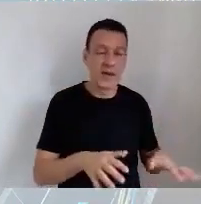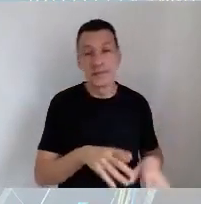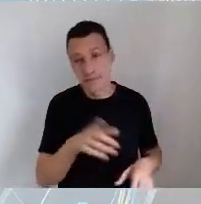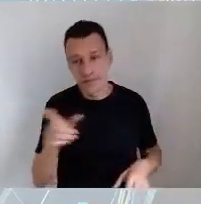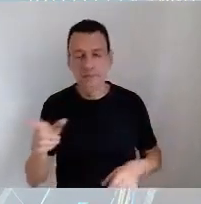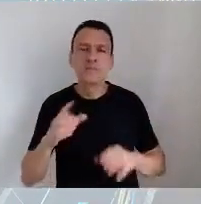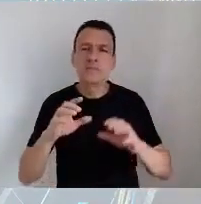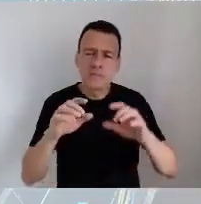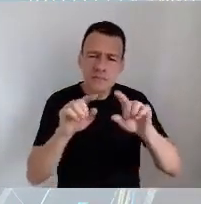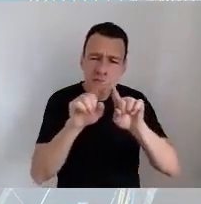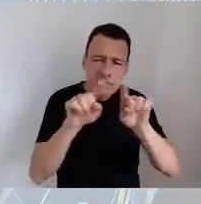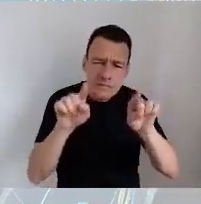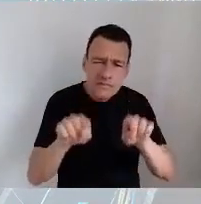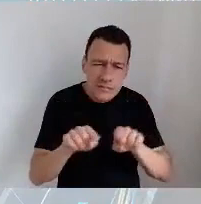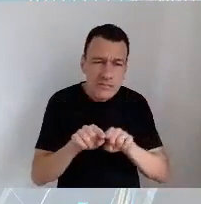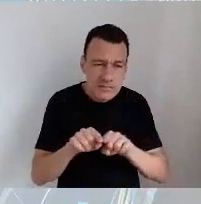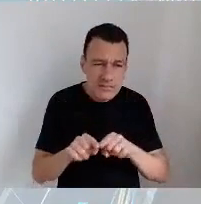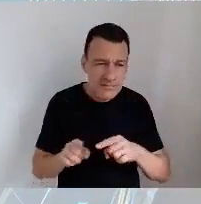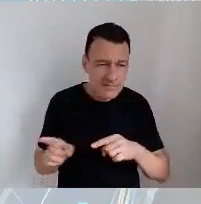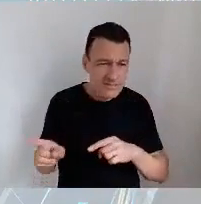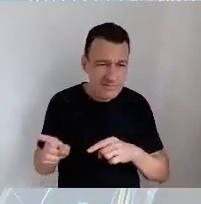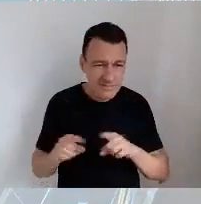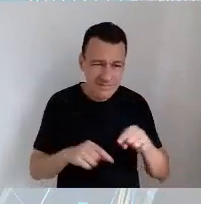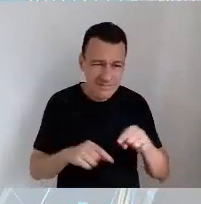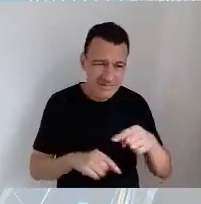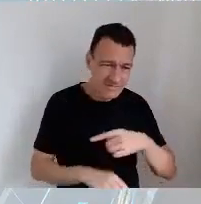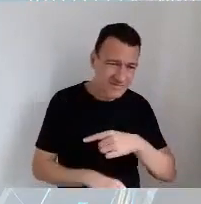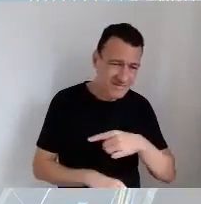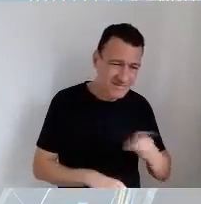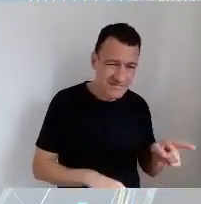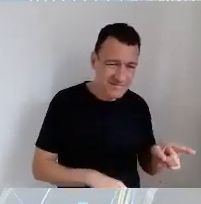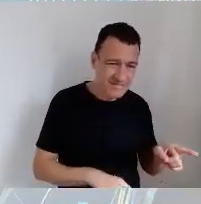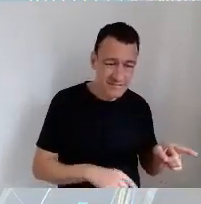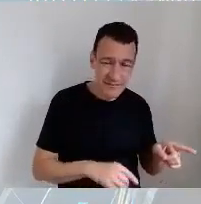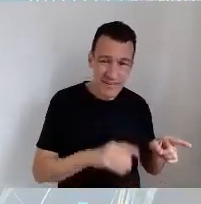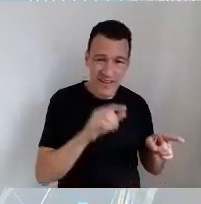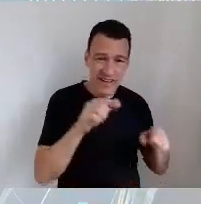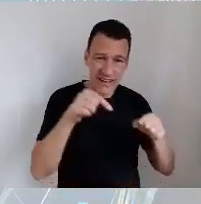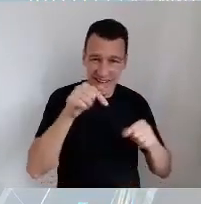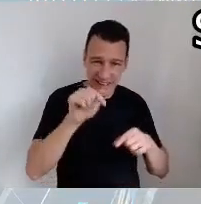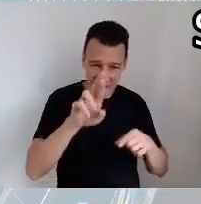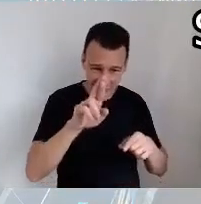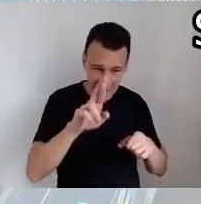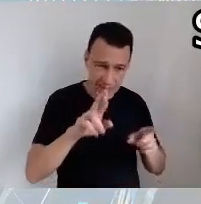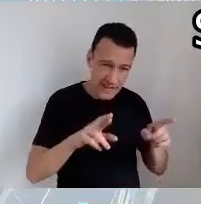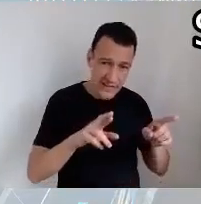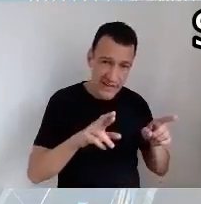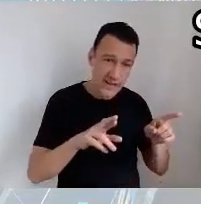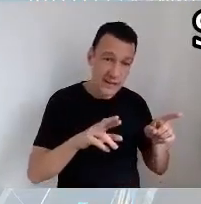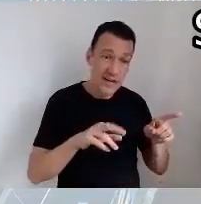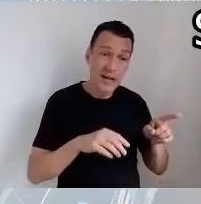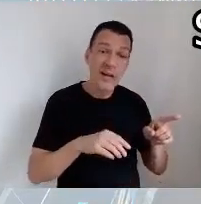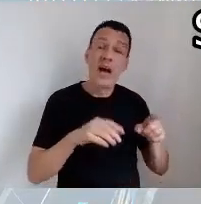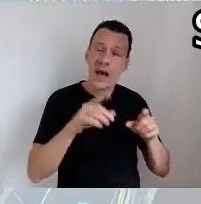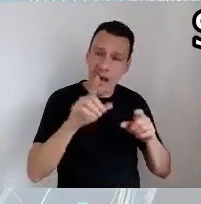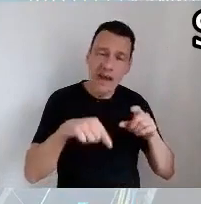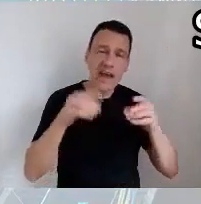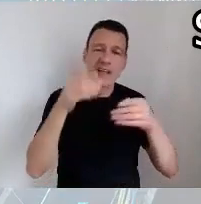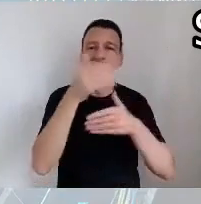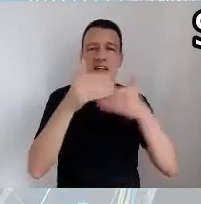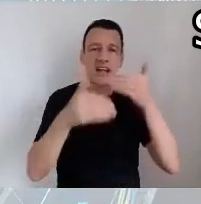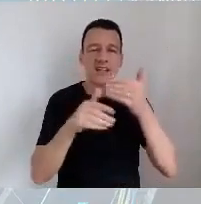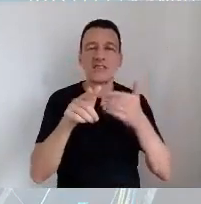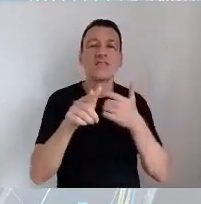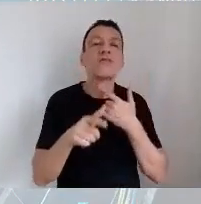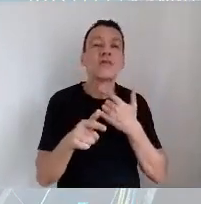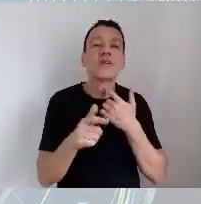Code leva você para uma página aonde você consegue eh obter eh o acesso a esses slides se você tem intenção de ter o acesso